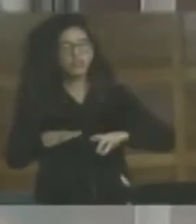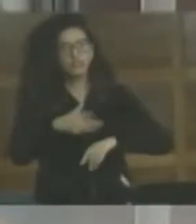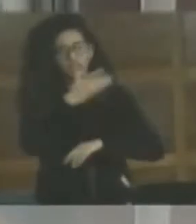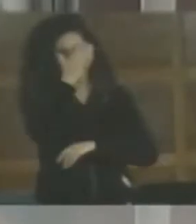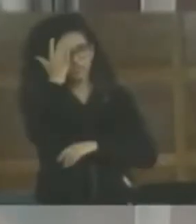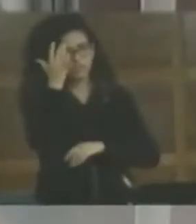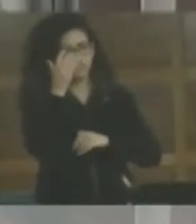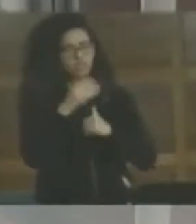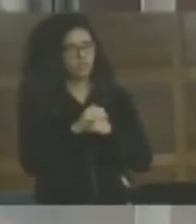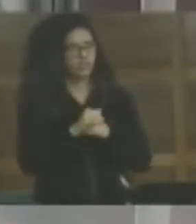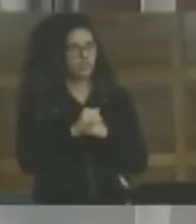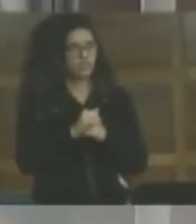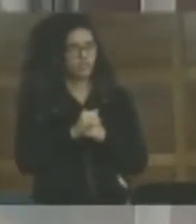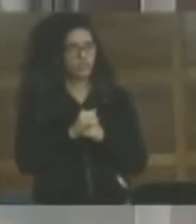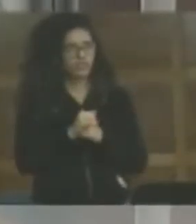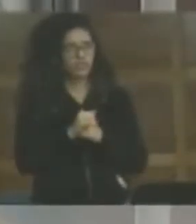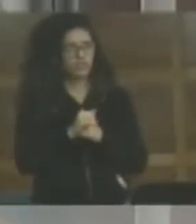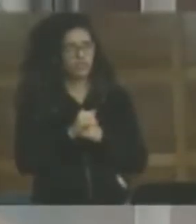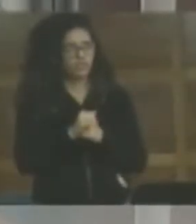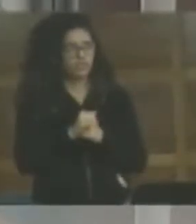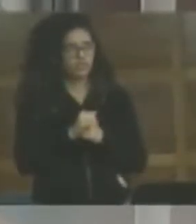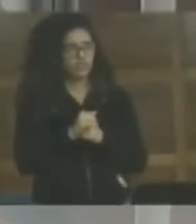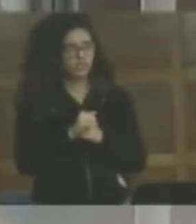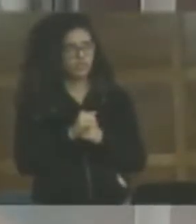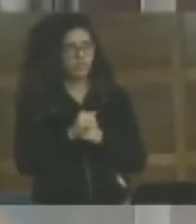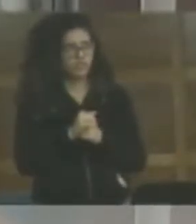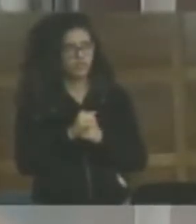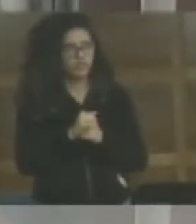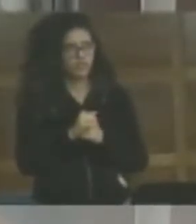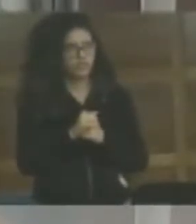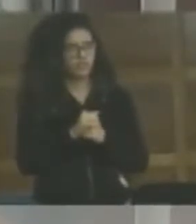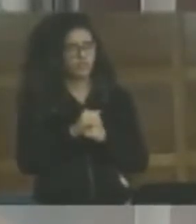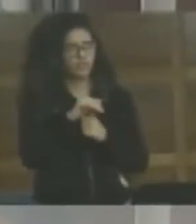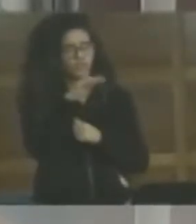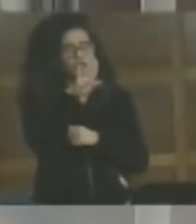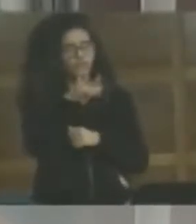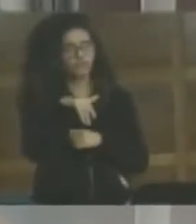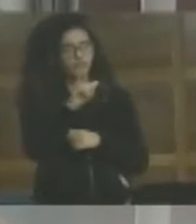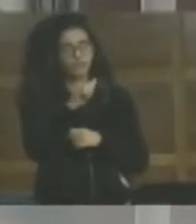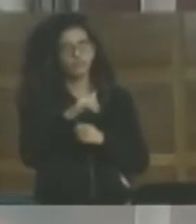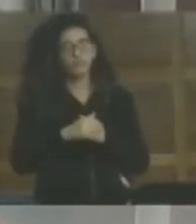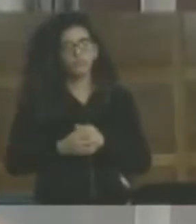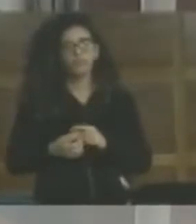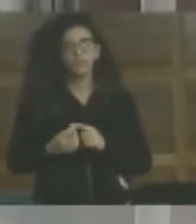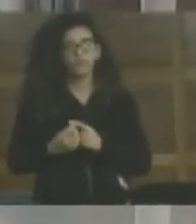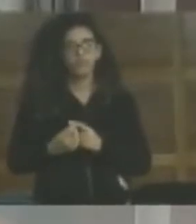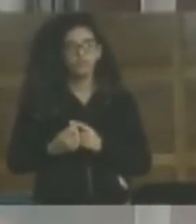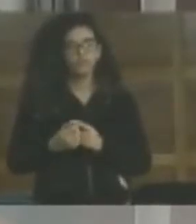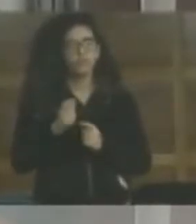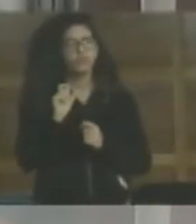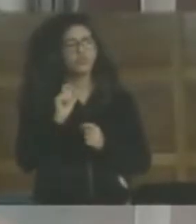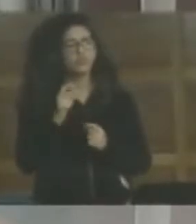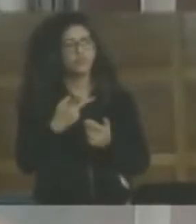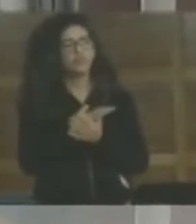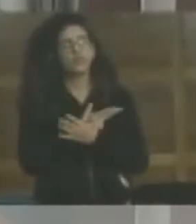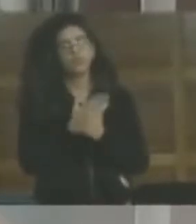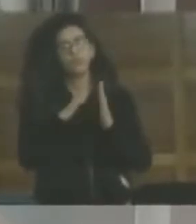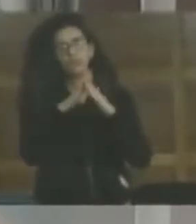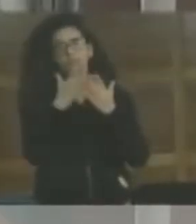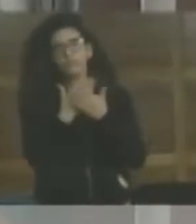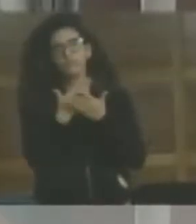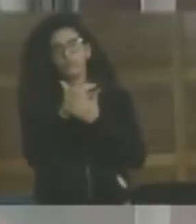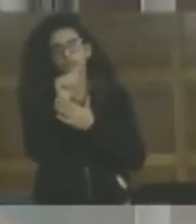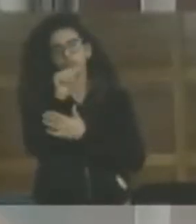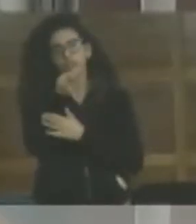aí representando os moradores de Santa Rita do Bracuí. Né? O que aconteceu na escola